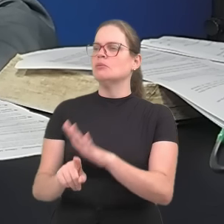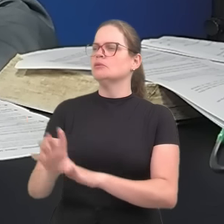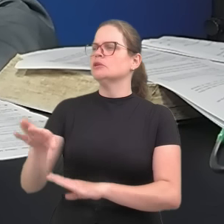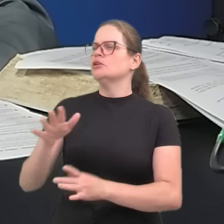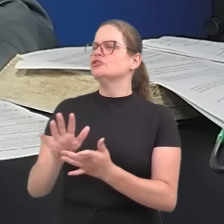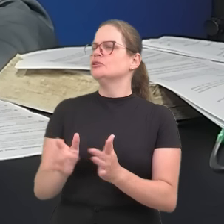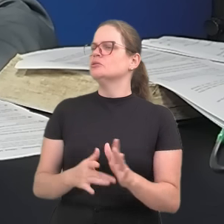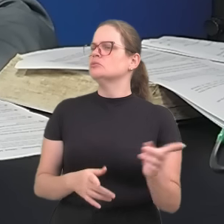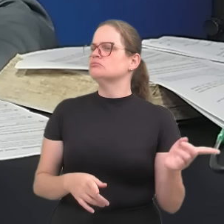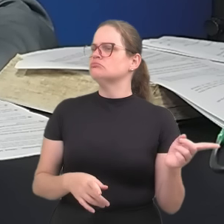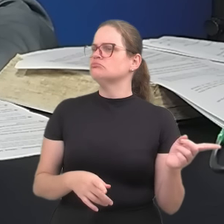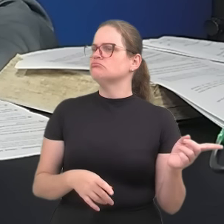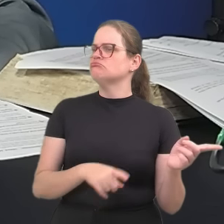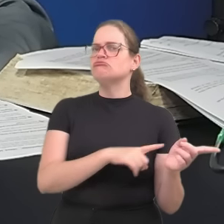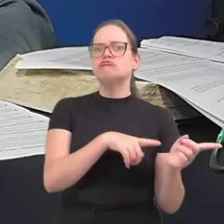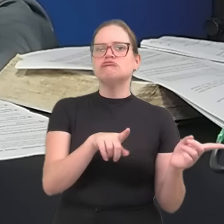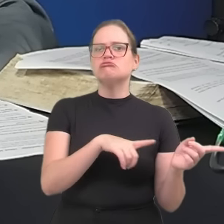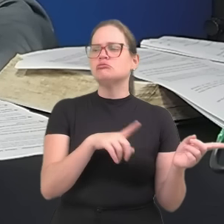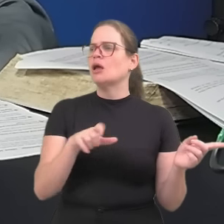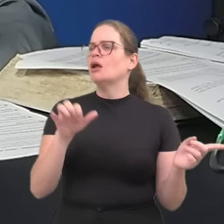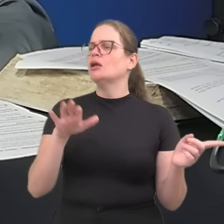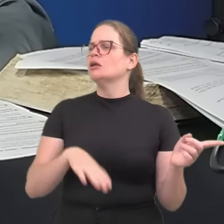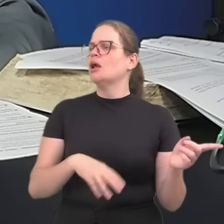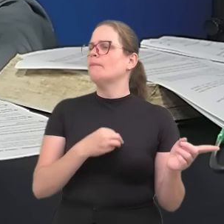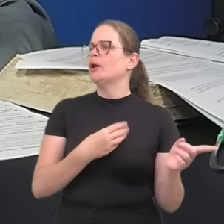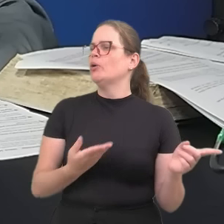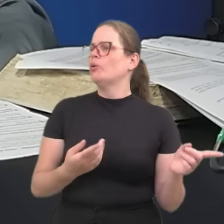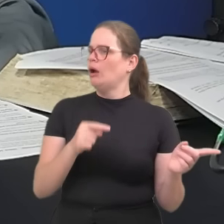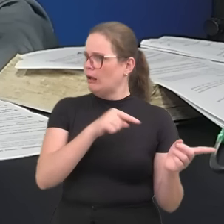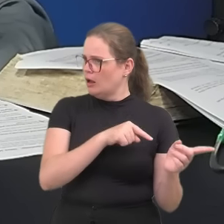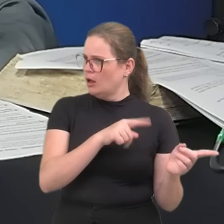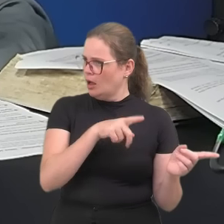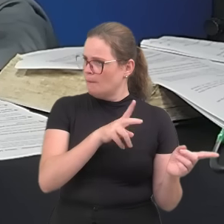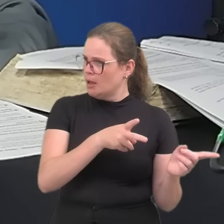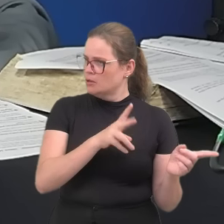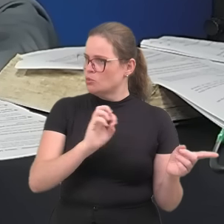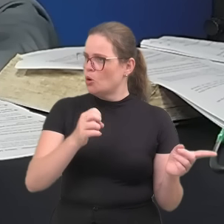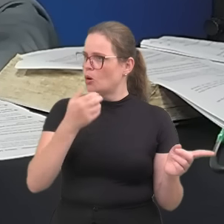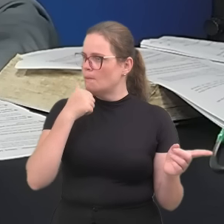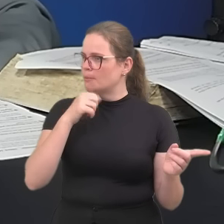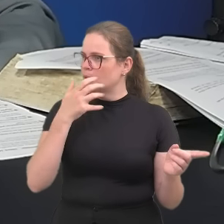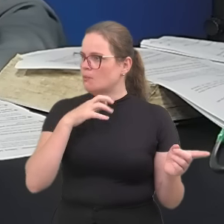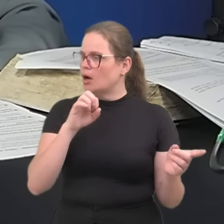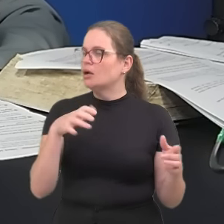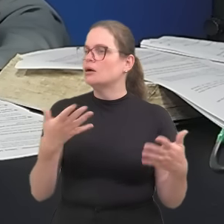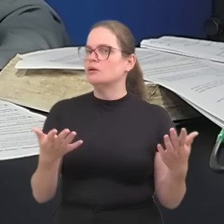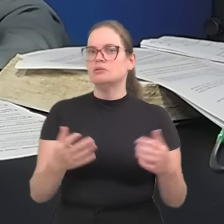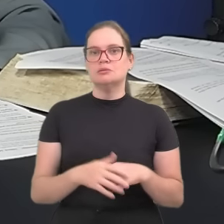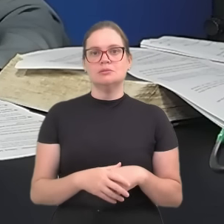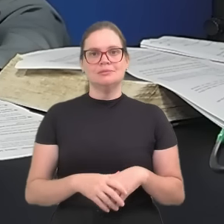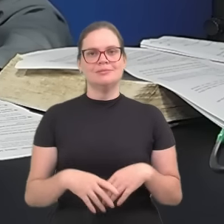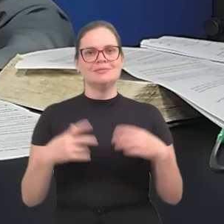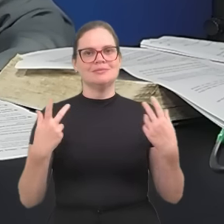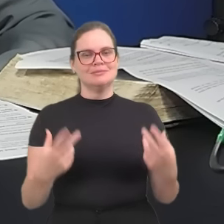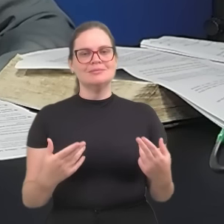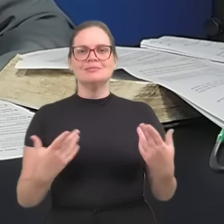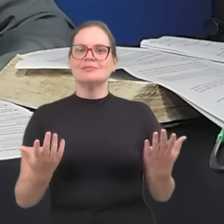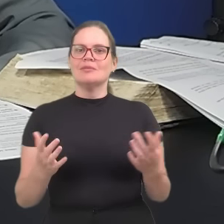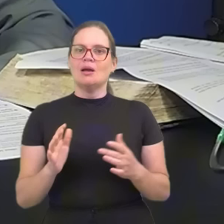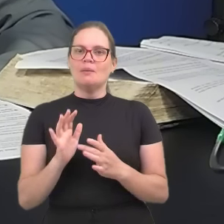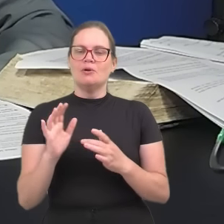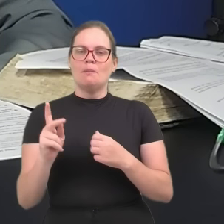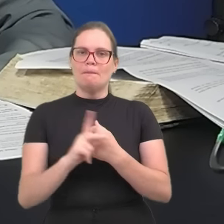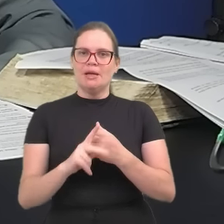Então, Jesus volta aqui em Pedro, que nós estamos batendo o martelo. Eleito segundo a presciência de Deus Pai